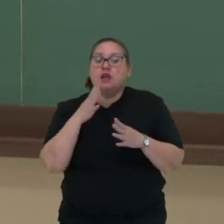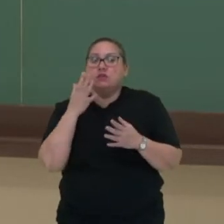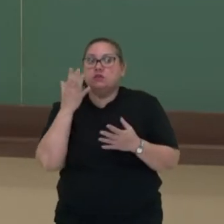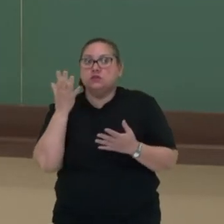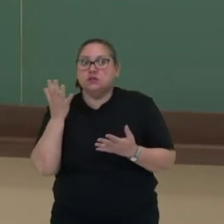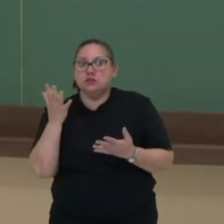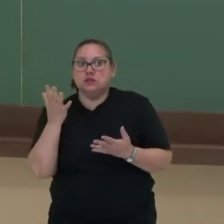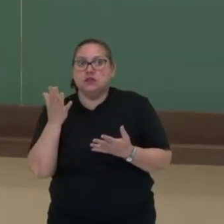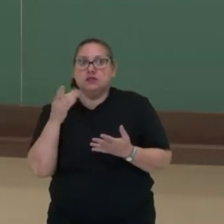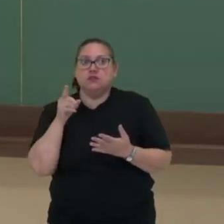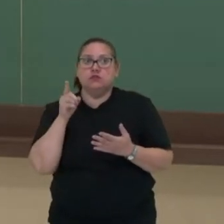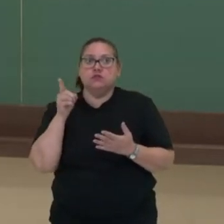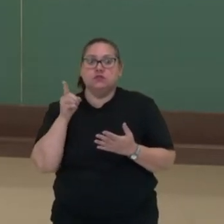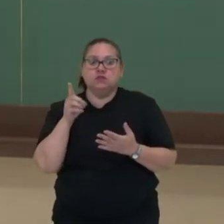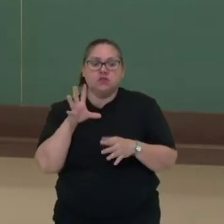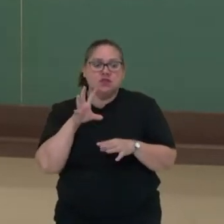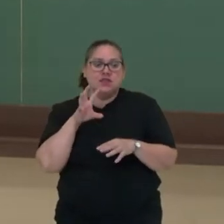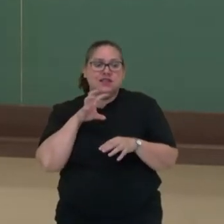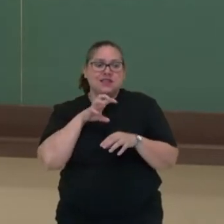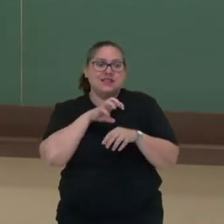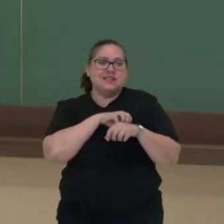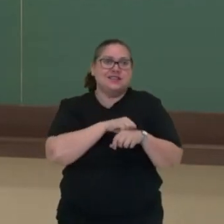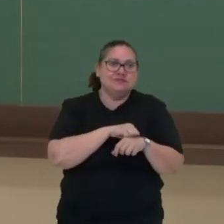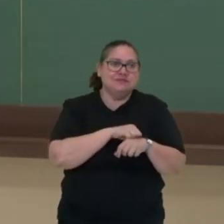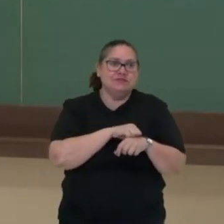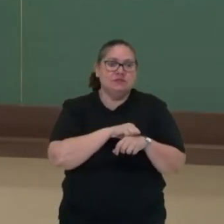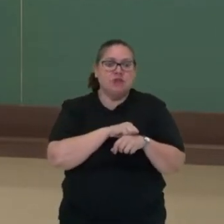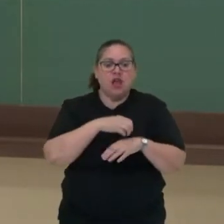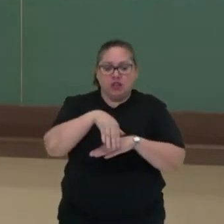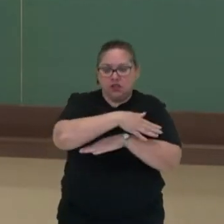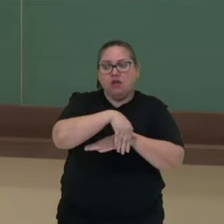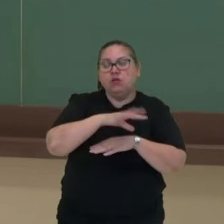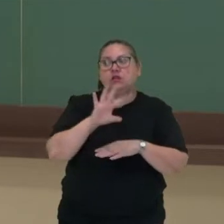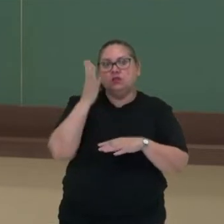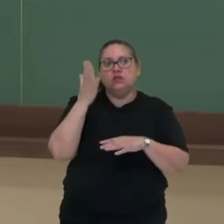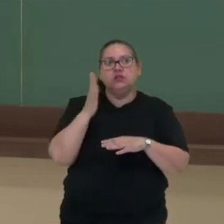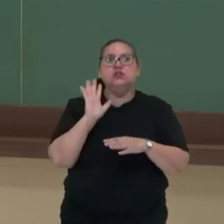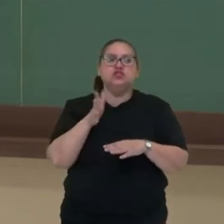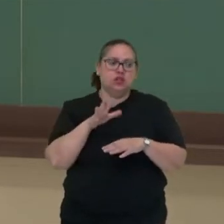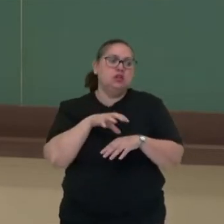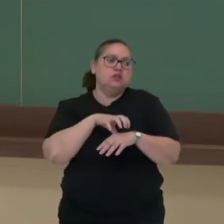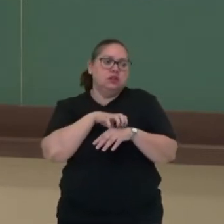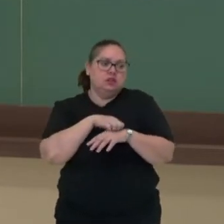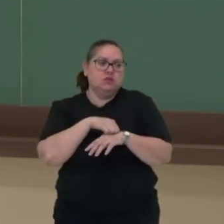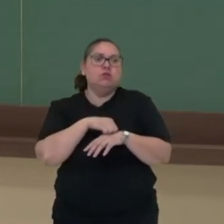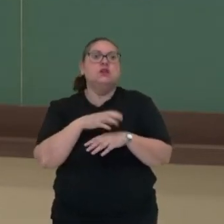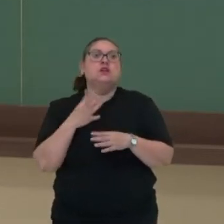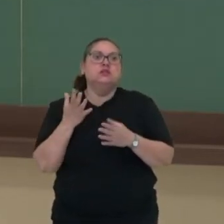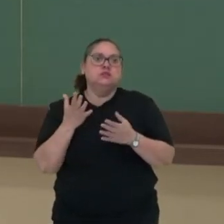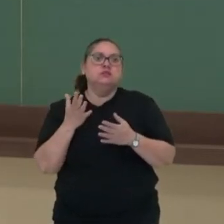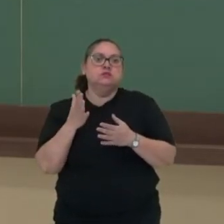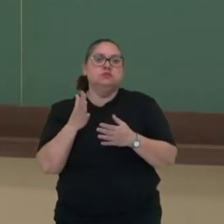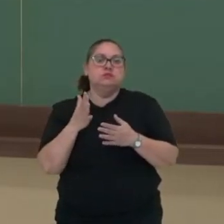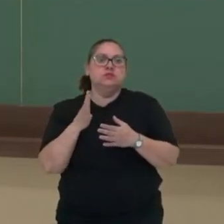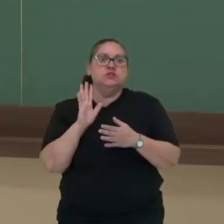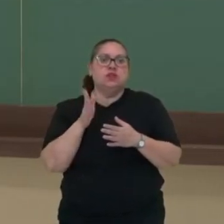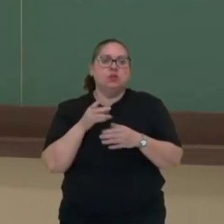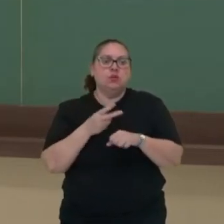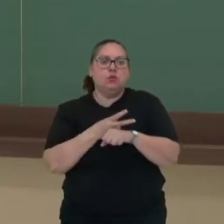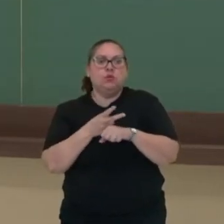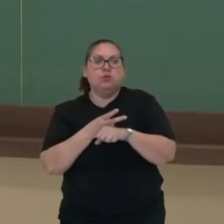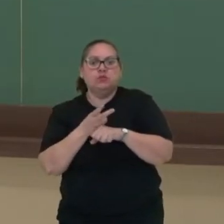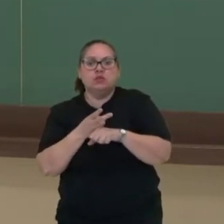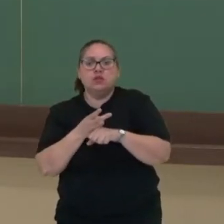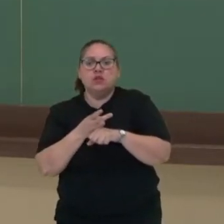acidente você for mordido na rua, acontece, né? Eu já fui mordida quando era criança. Tente procurar o dono